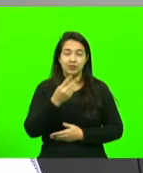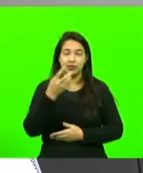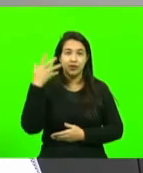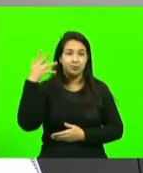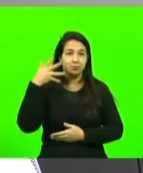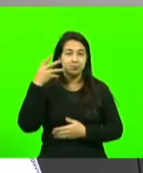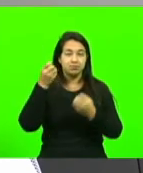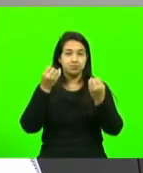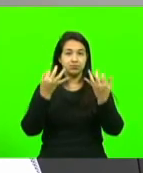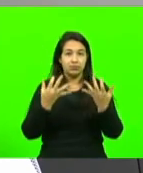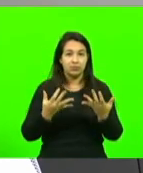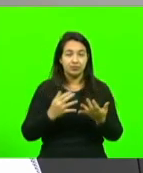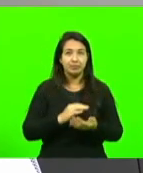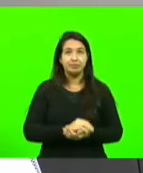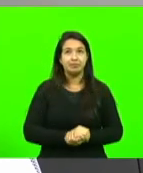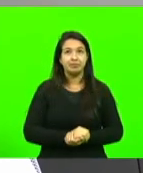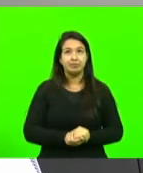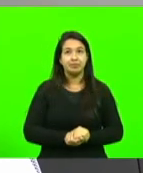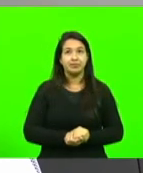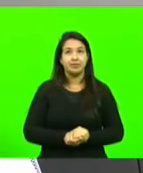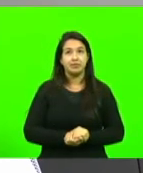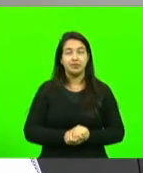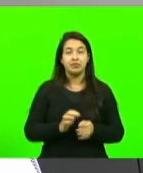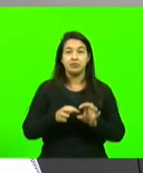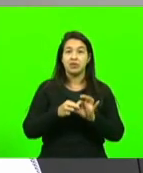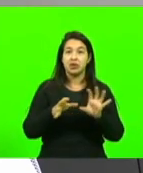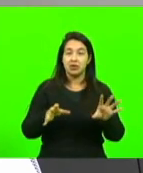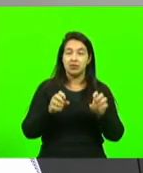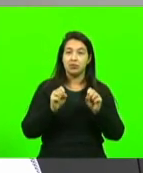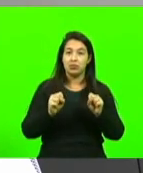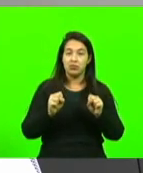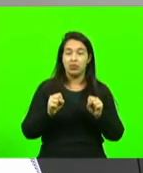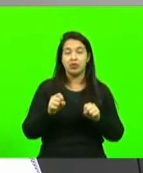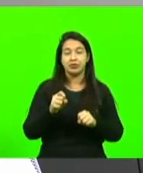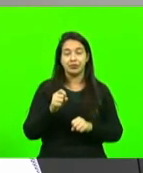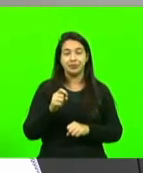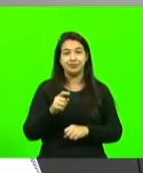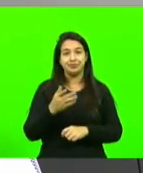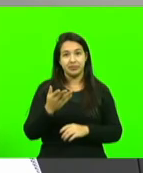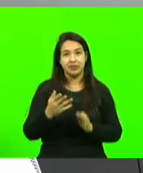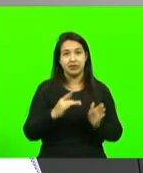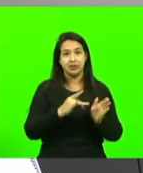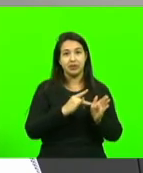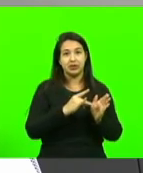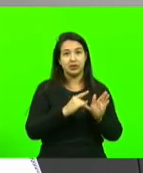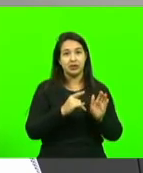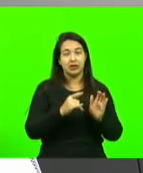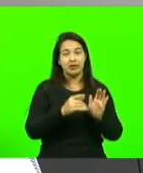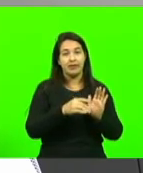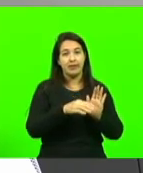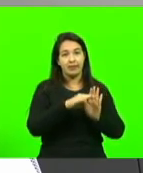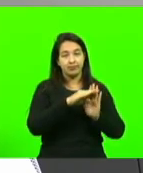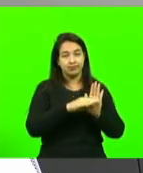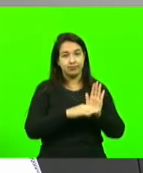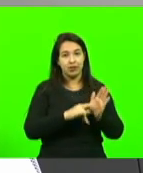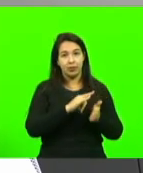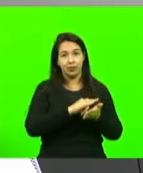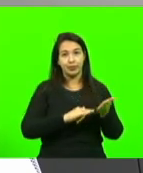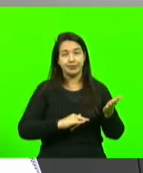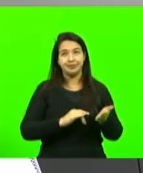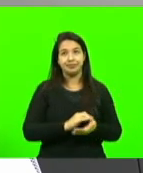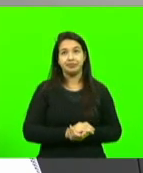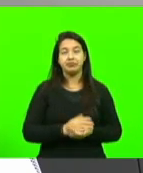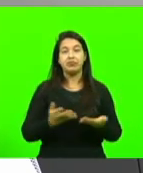esse arquivo também fica disposição Nossa ótimo eu passo agora a palavra então ao Geraldo